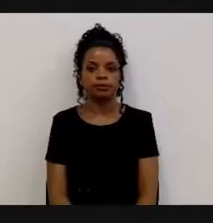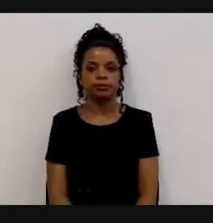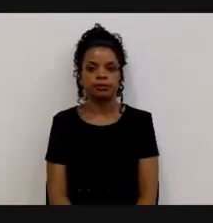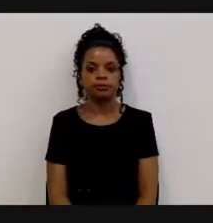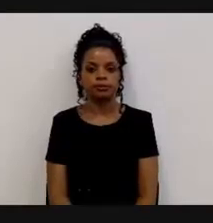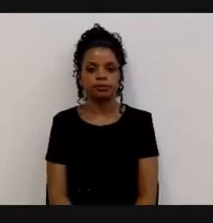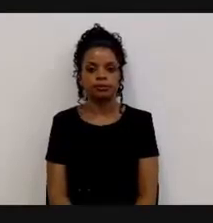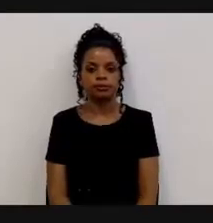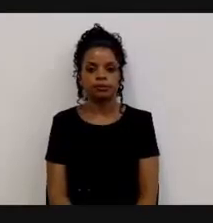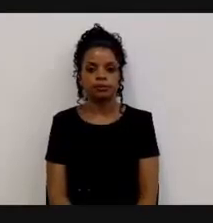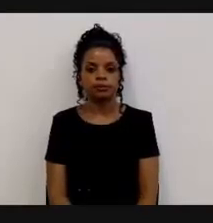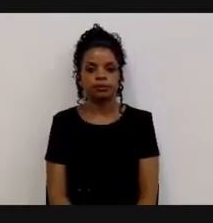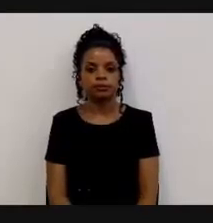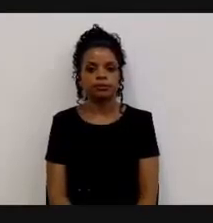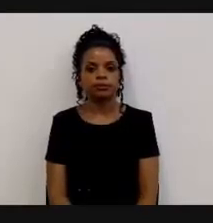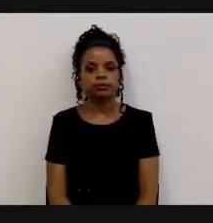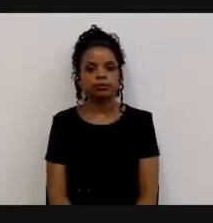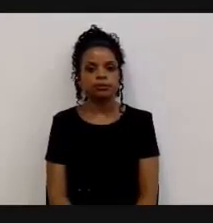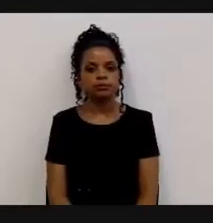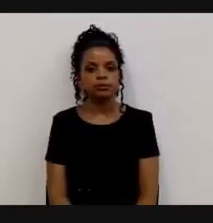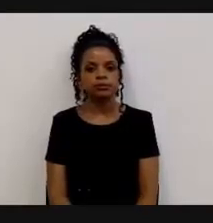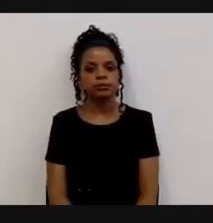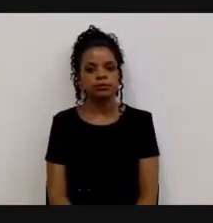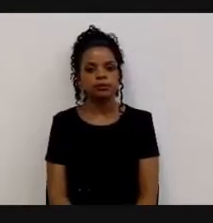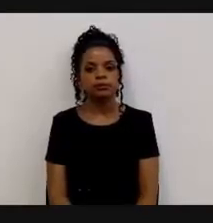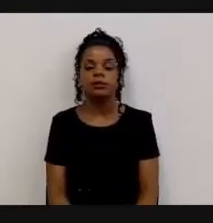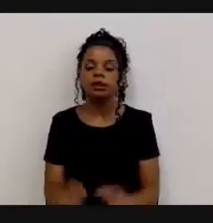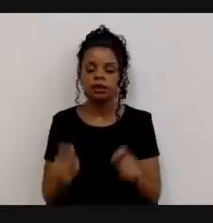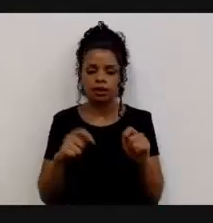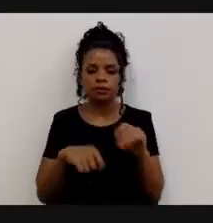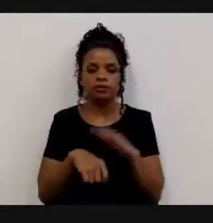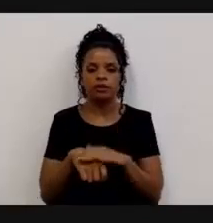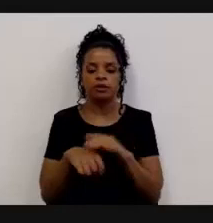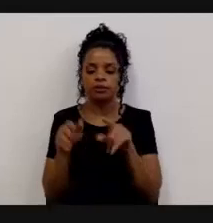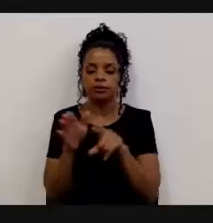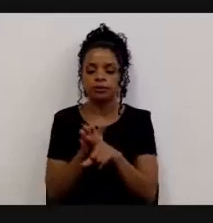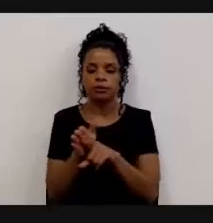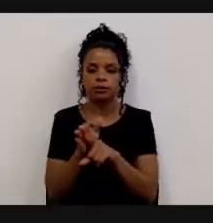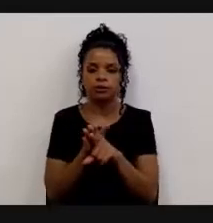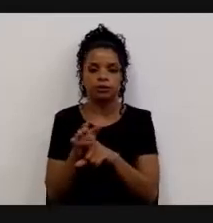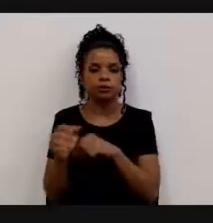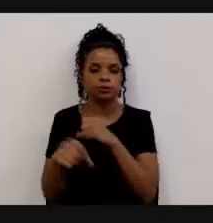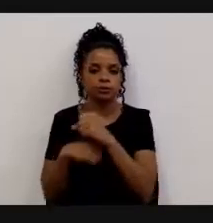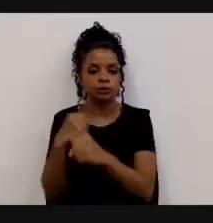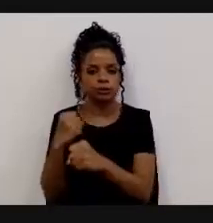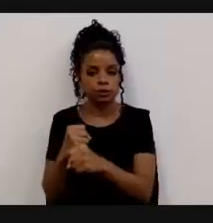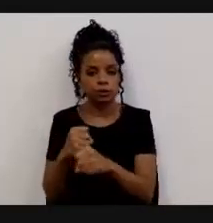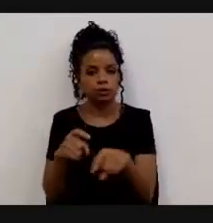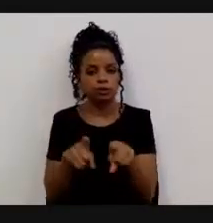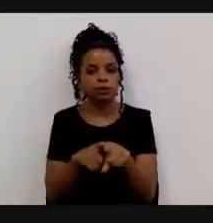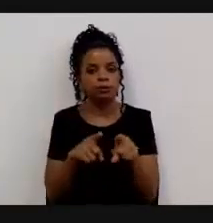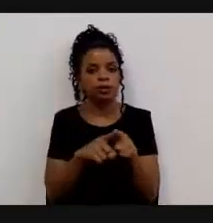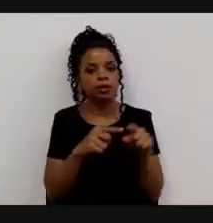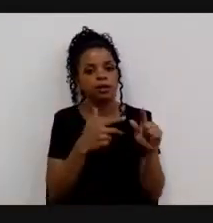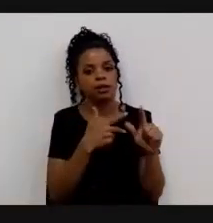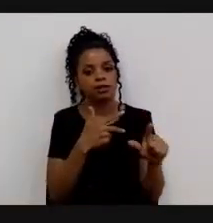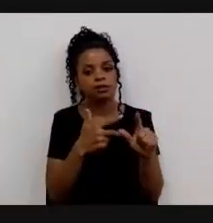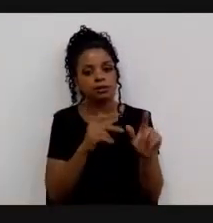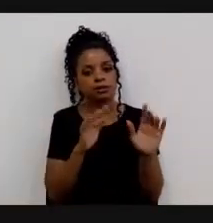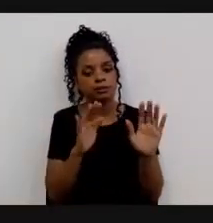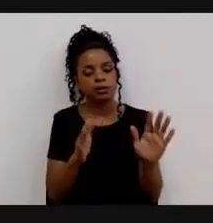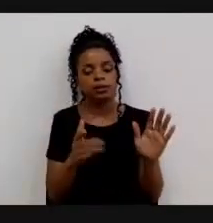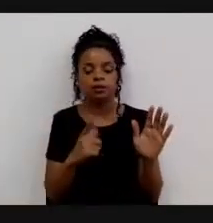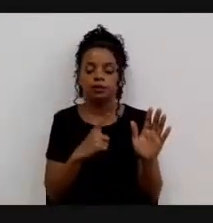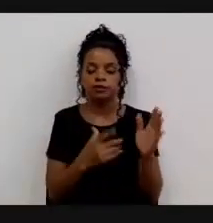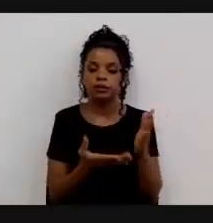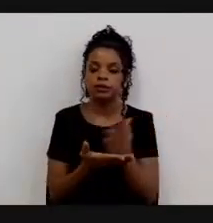E a gente poderia ter feito o estudo por legislatura ou por anos, mas a gente dividiu isso